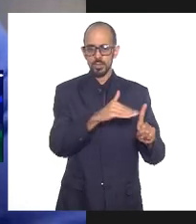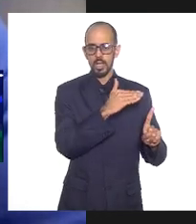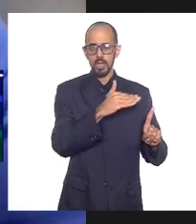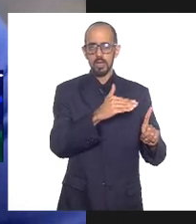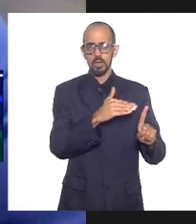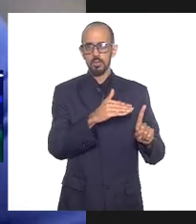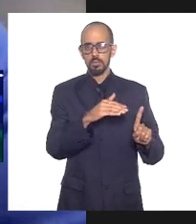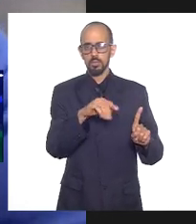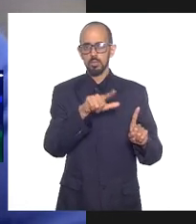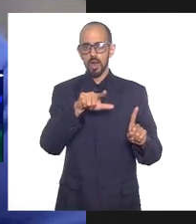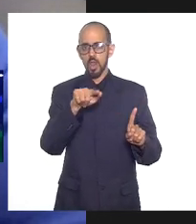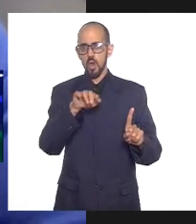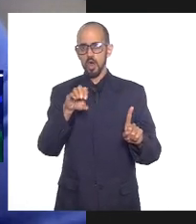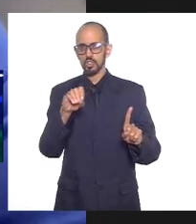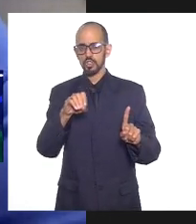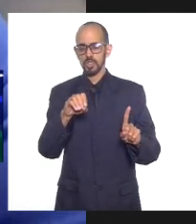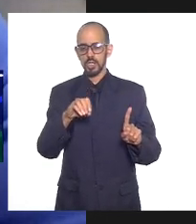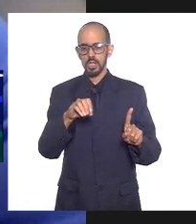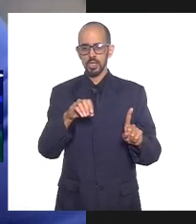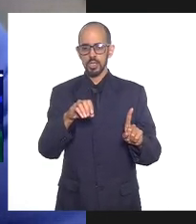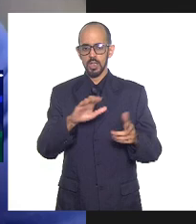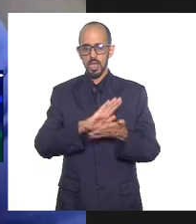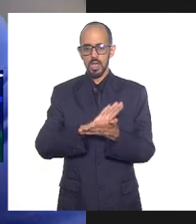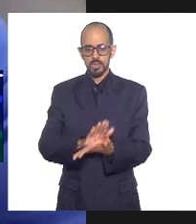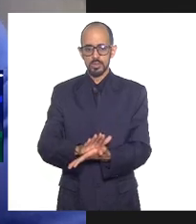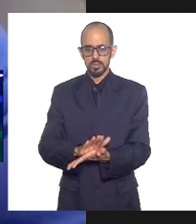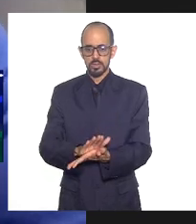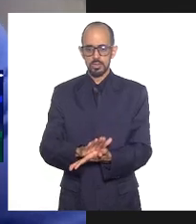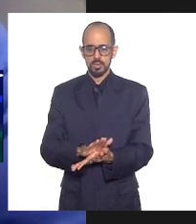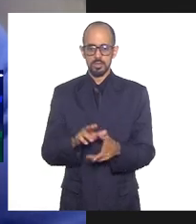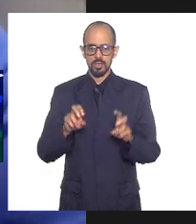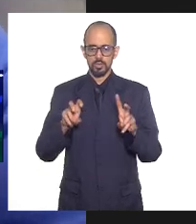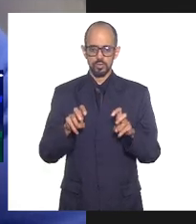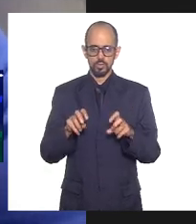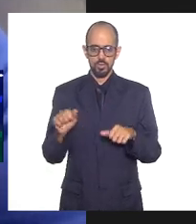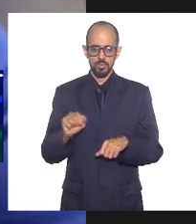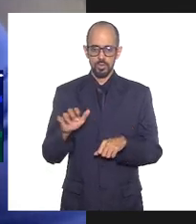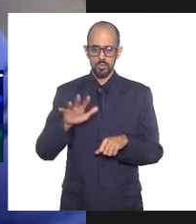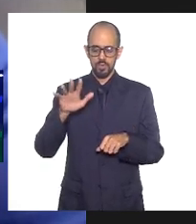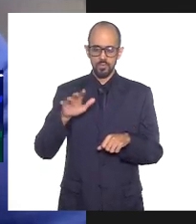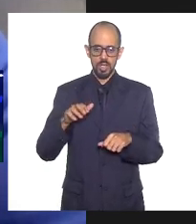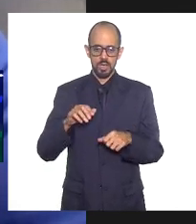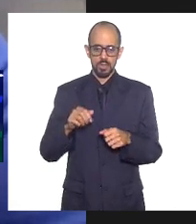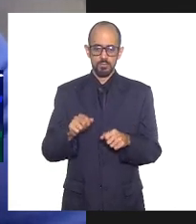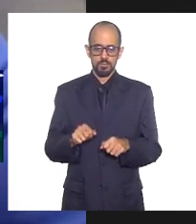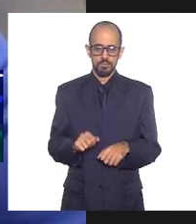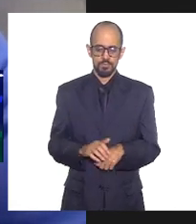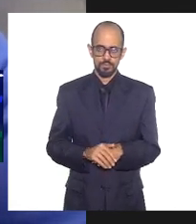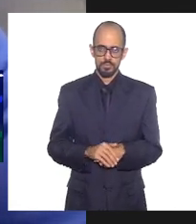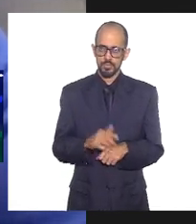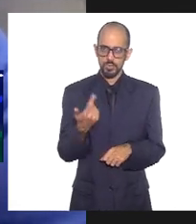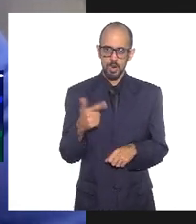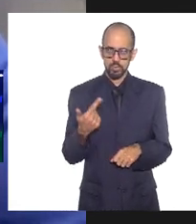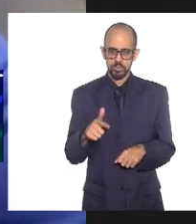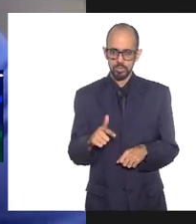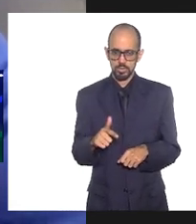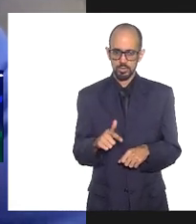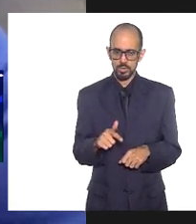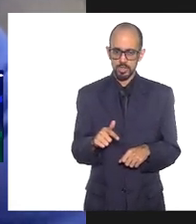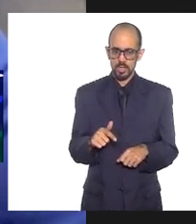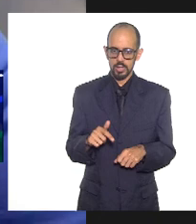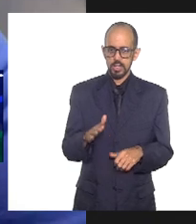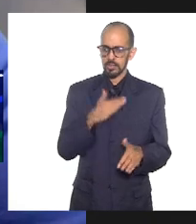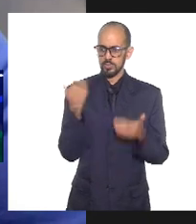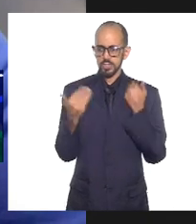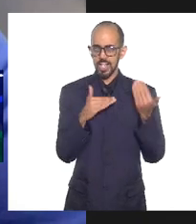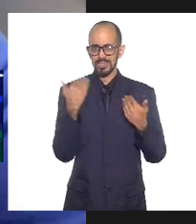perversa, genocida e racista com relação à favela e à periferia. Não existe chacina em bairros de classe média e